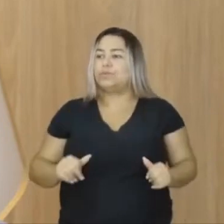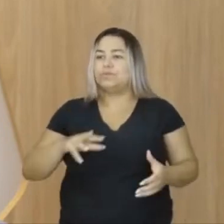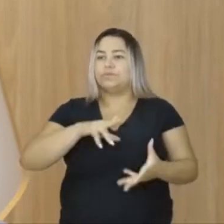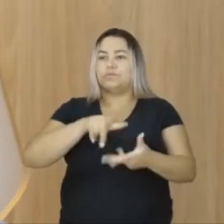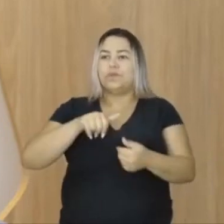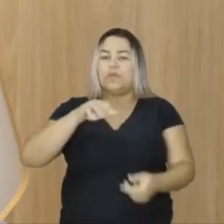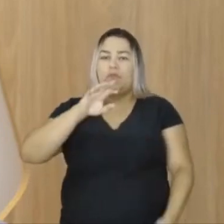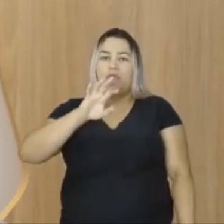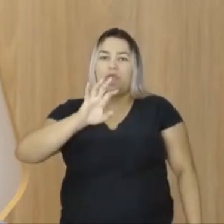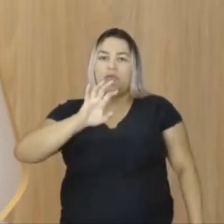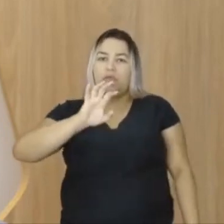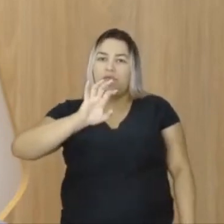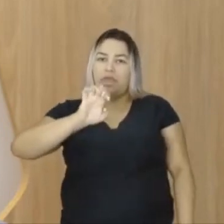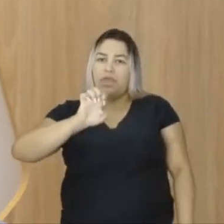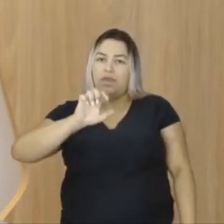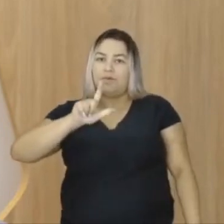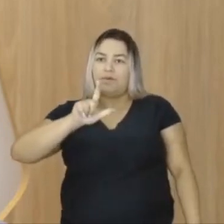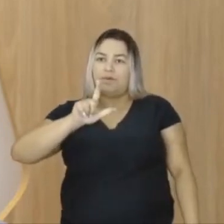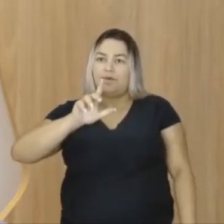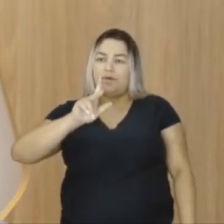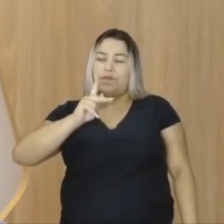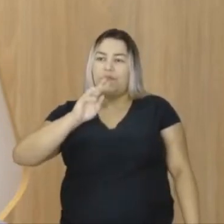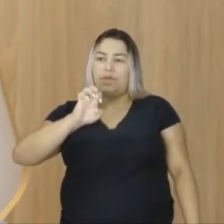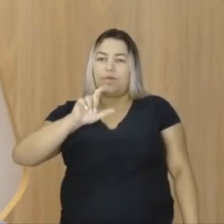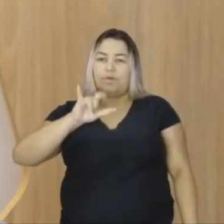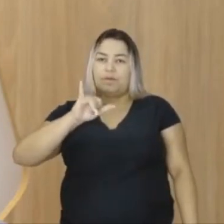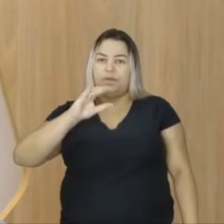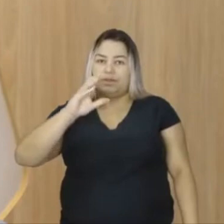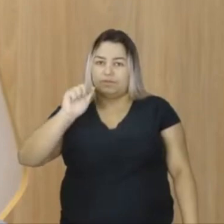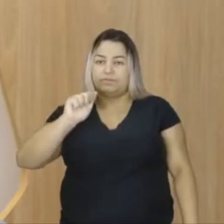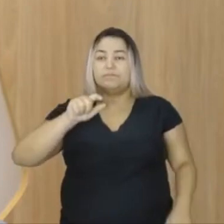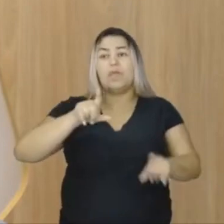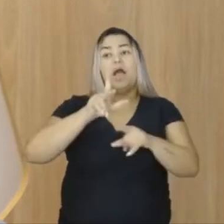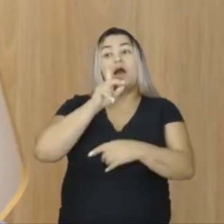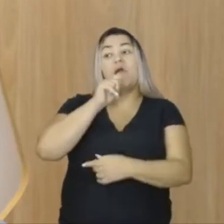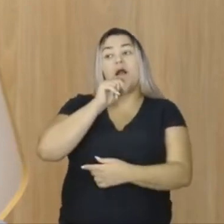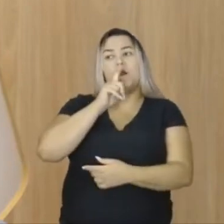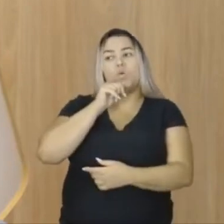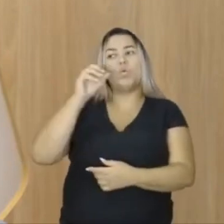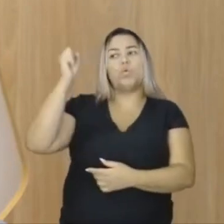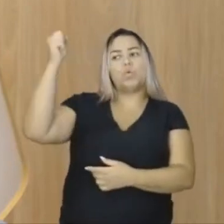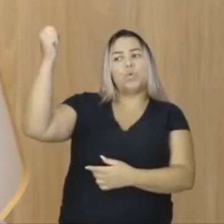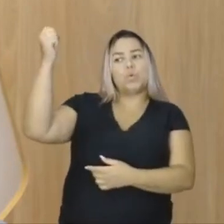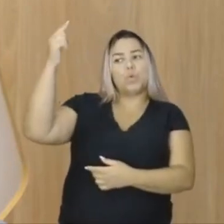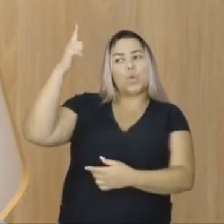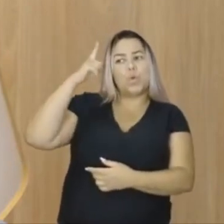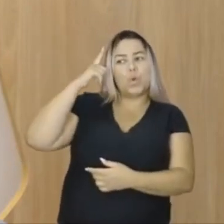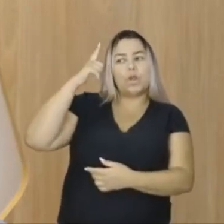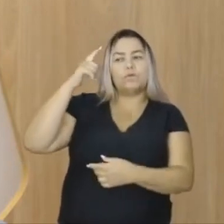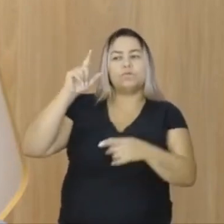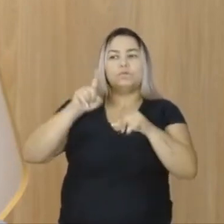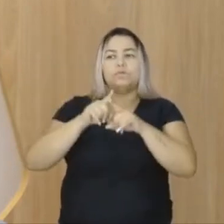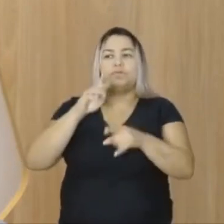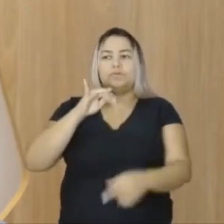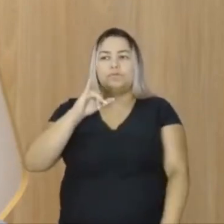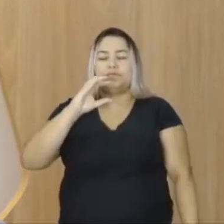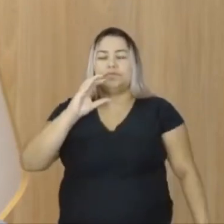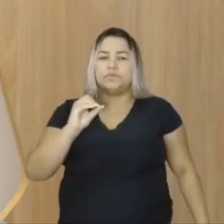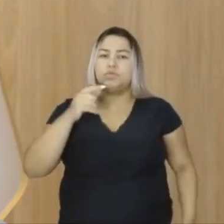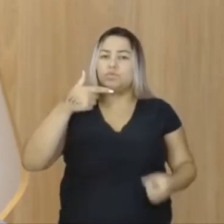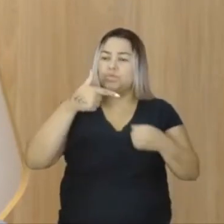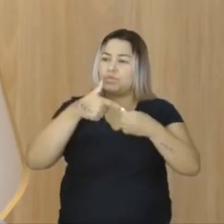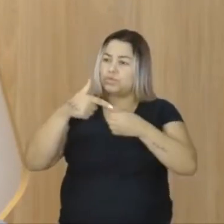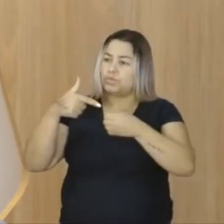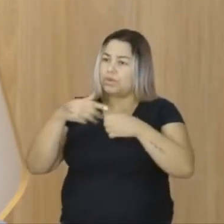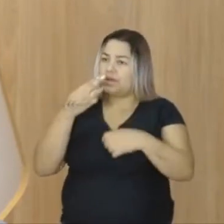eólica, nós temos da água hidrelétrica, nós temos do sol. Nós inventamos um biocombustível, um combustível